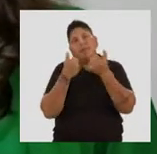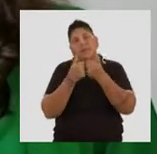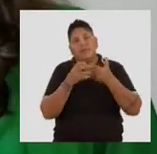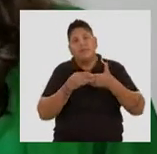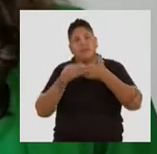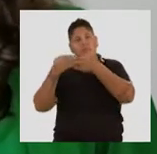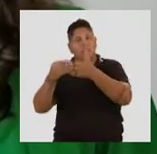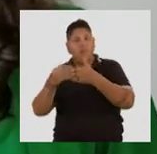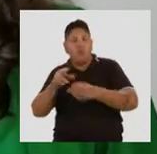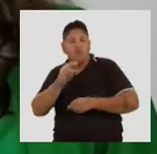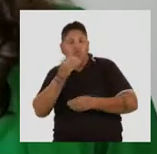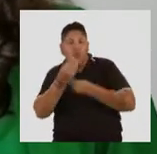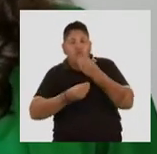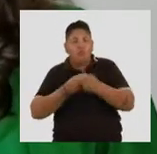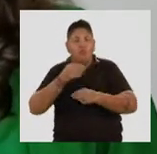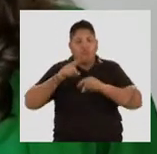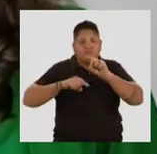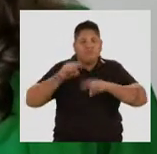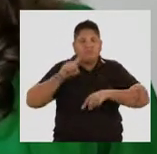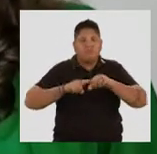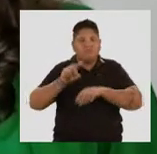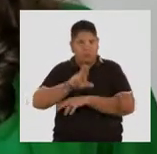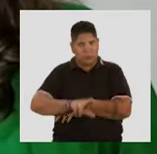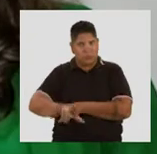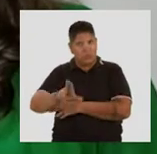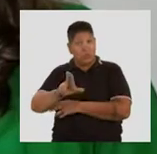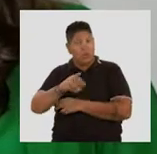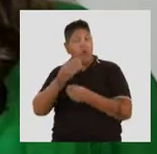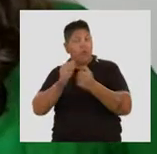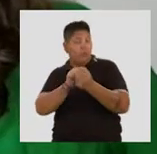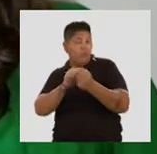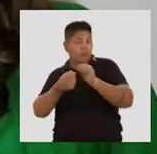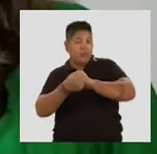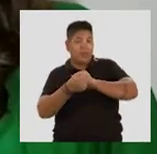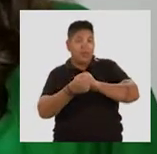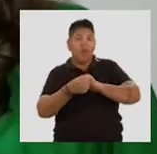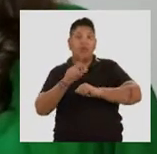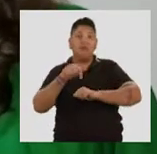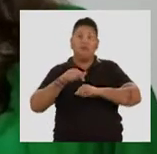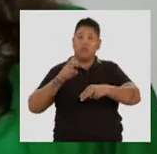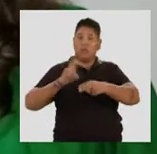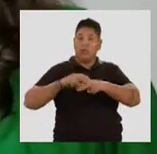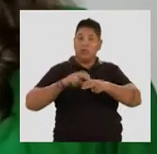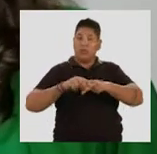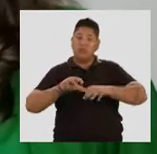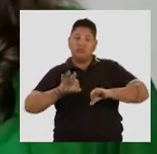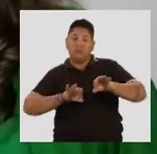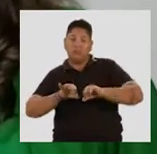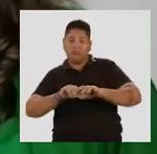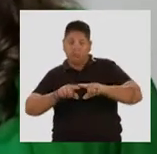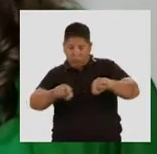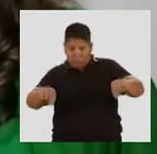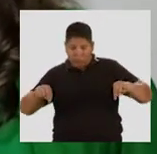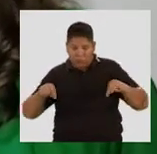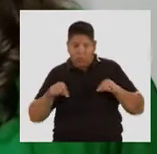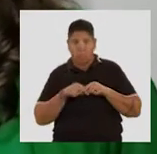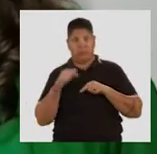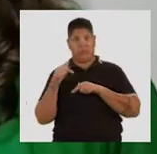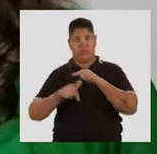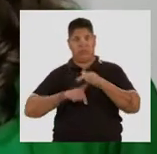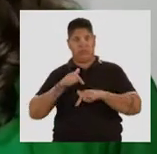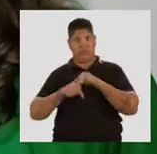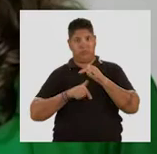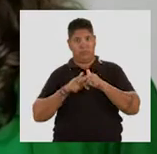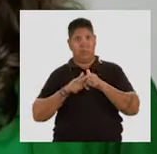transporte, manuseio, movimentação de mercadorias, as questões de adequação do mobiliário e dos equipamentos utilizados na realização